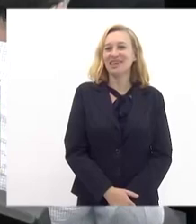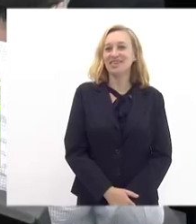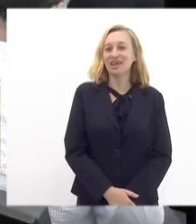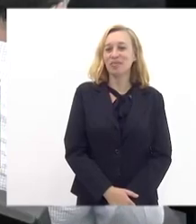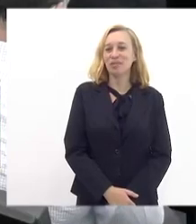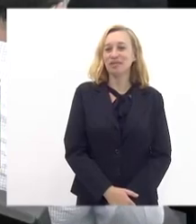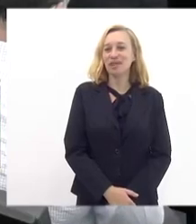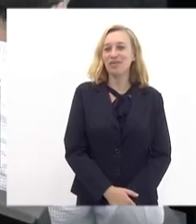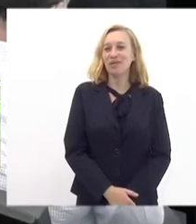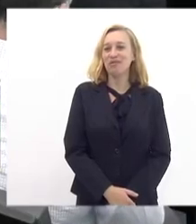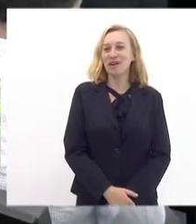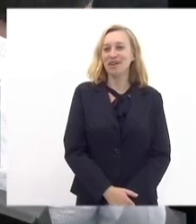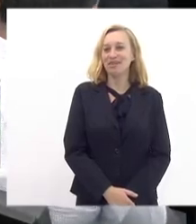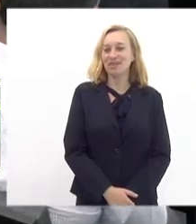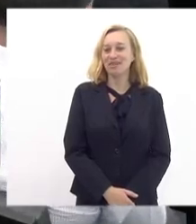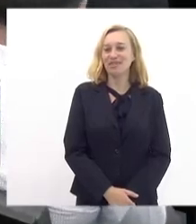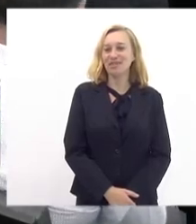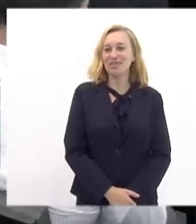Oi Val